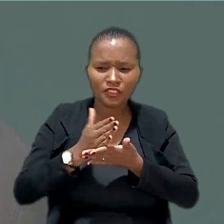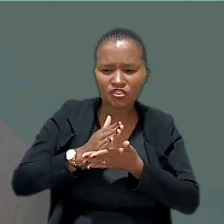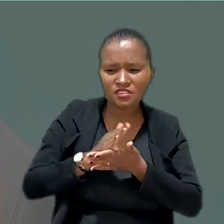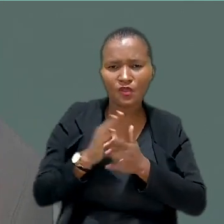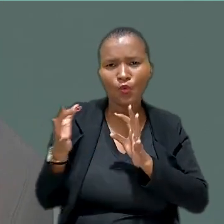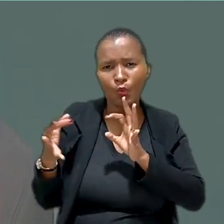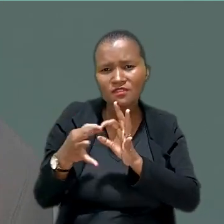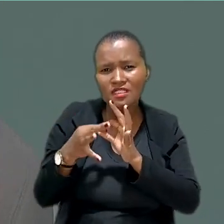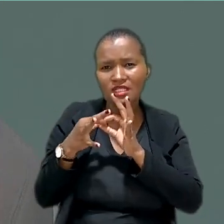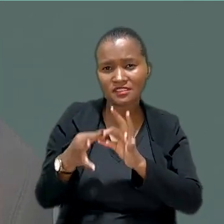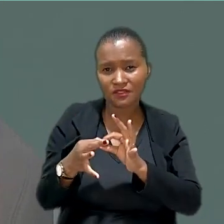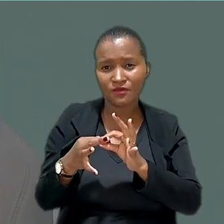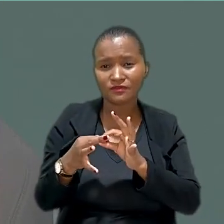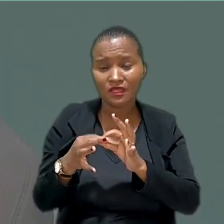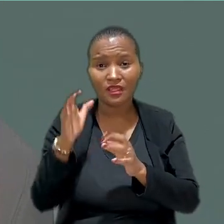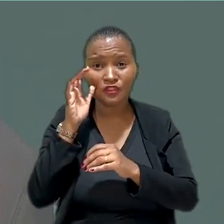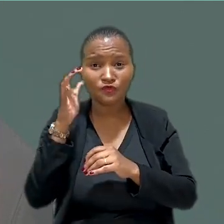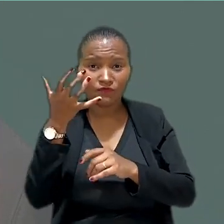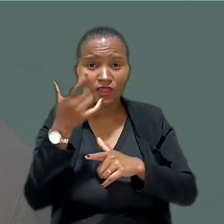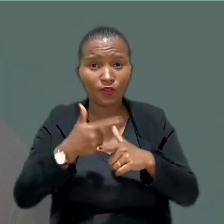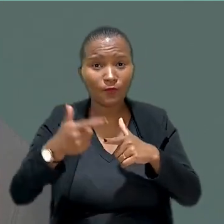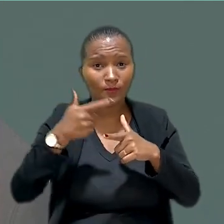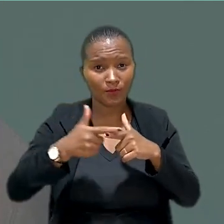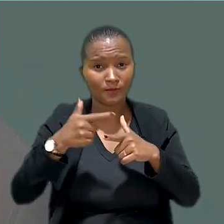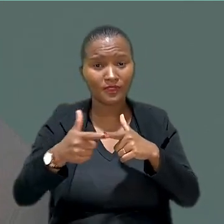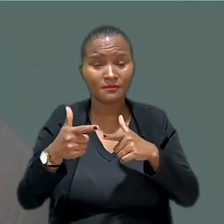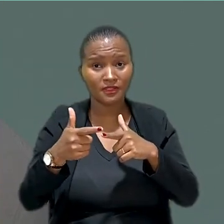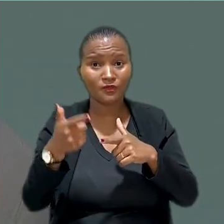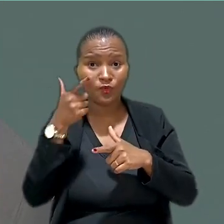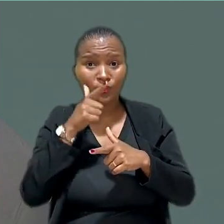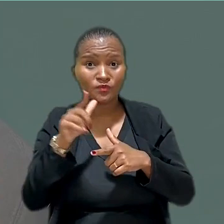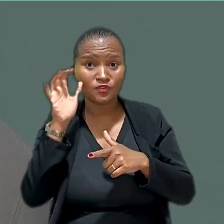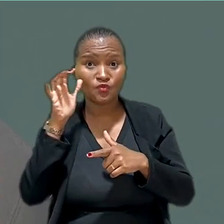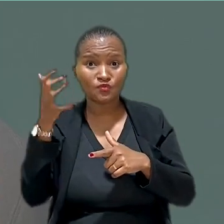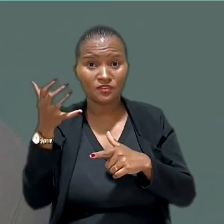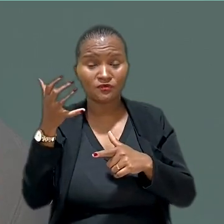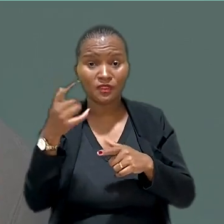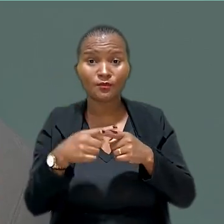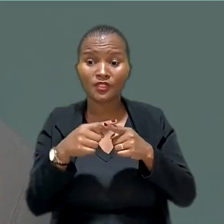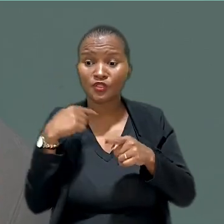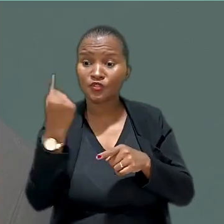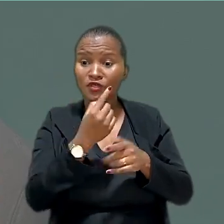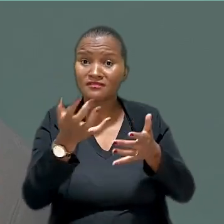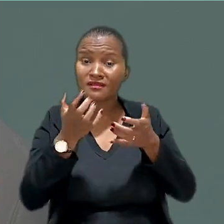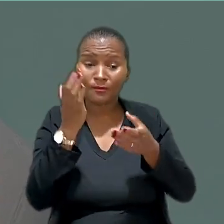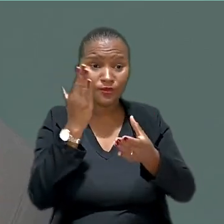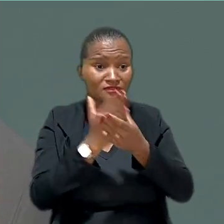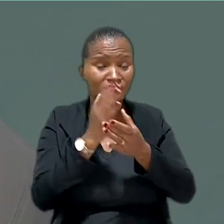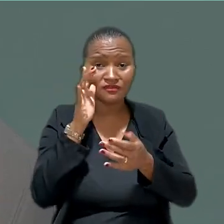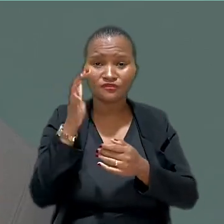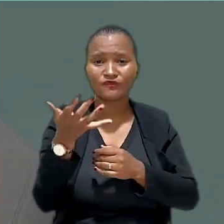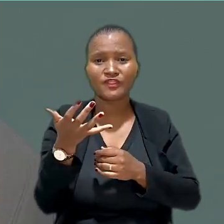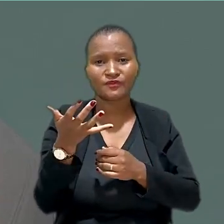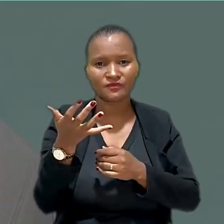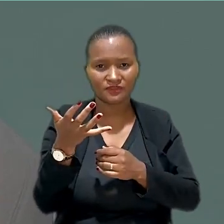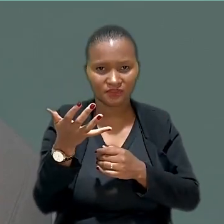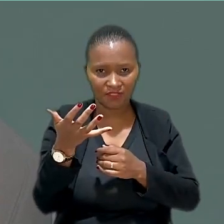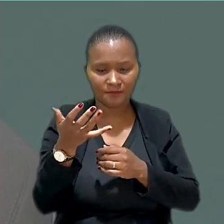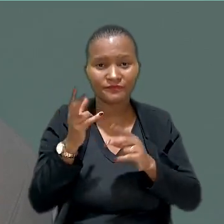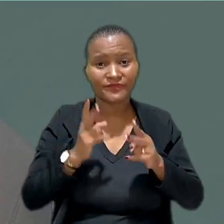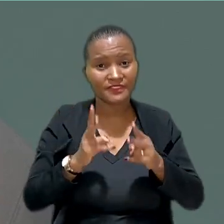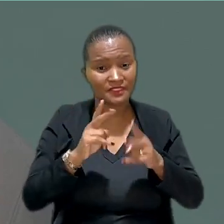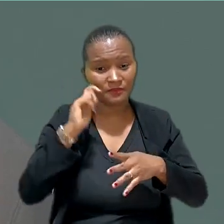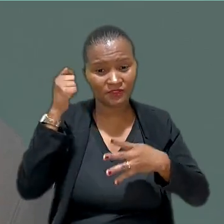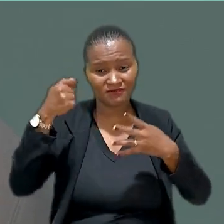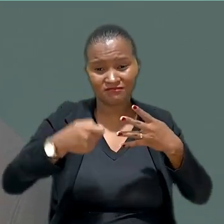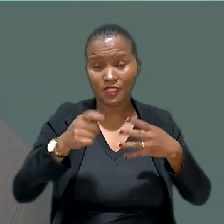e conciliação, solucionar esses problemas e chegar à solução. O que nós queremos é que o processo seja resolvido. E cada vez